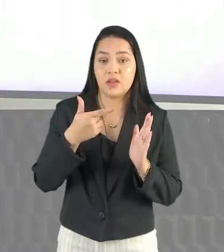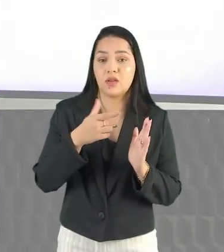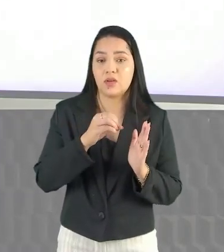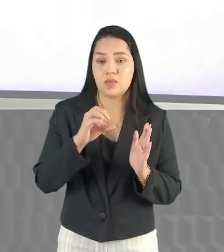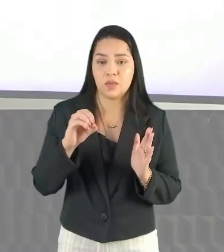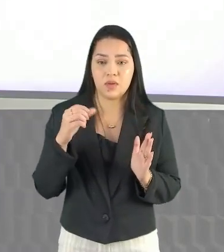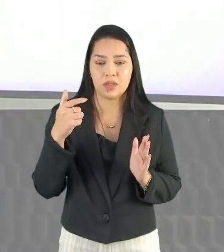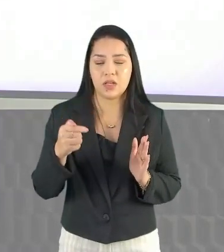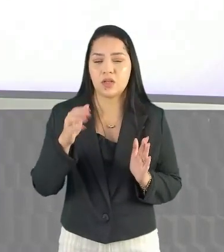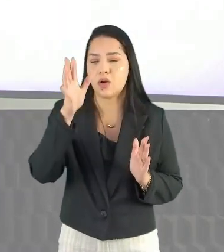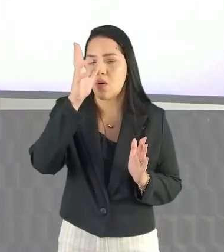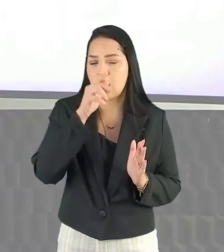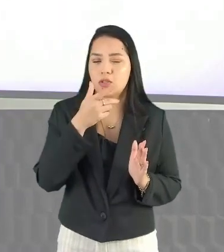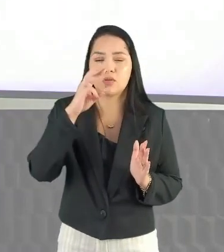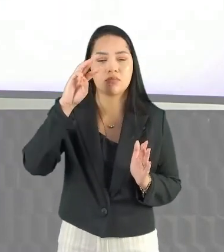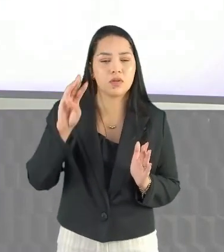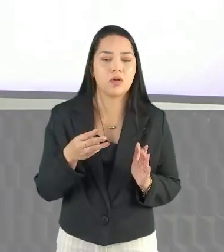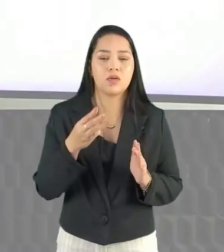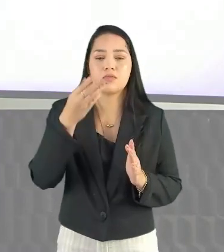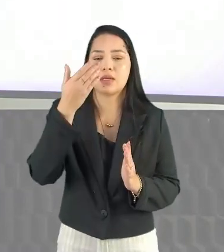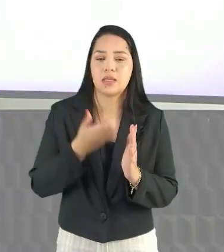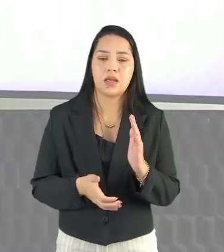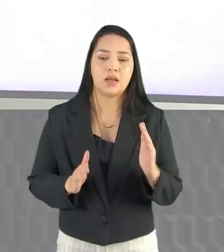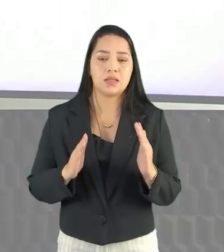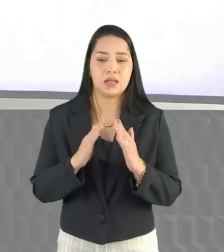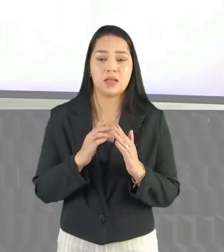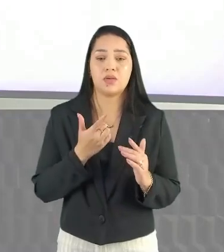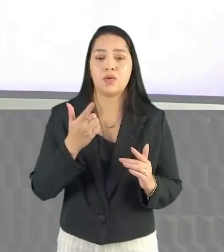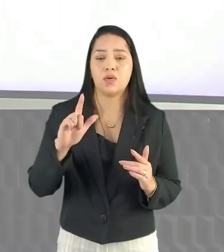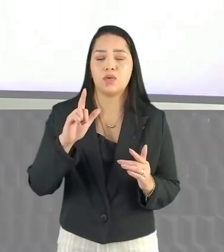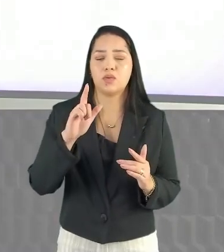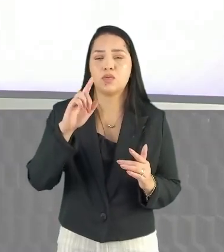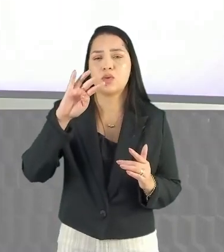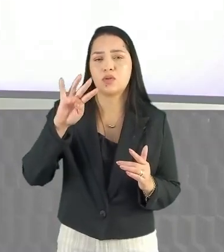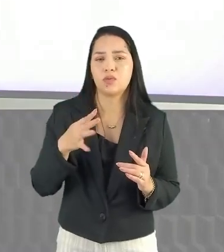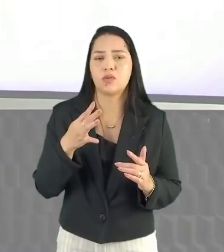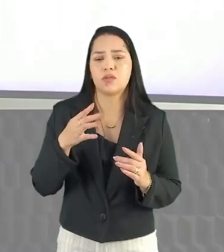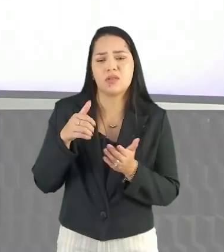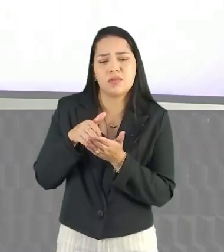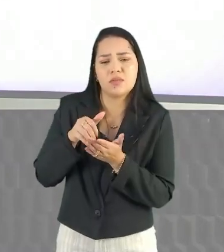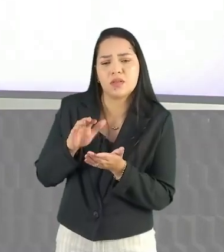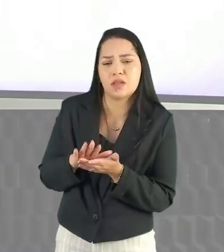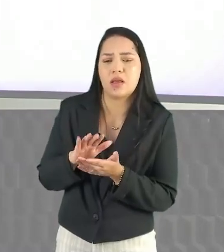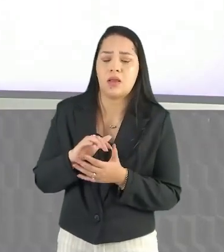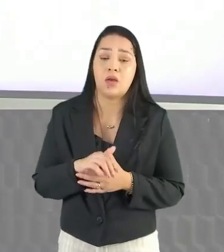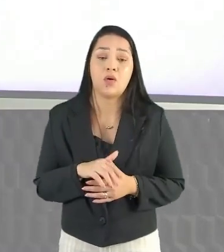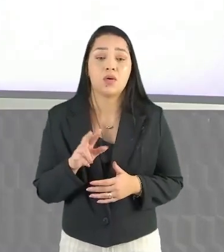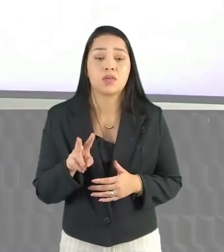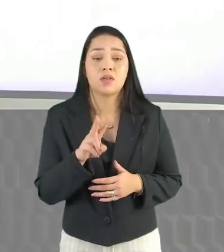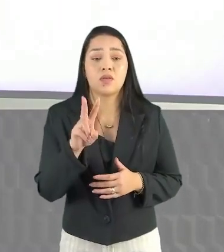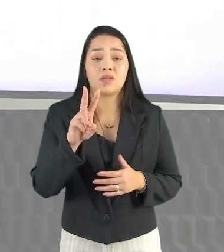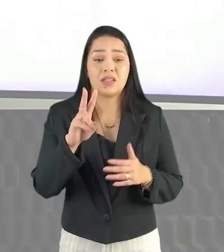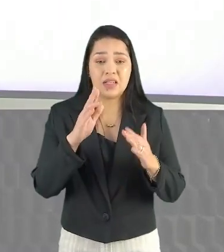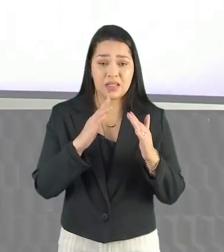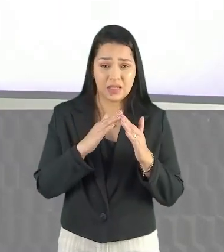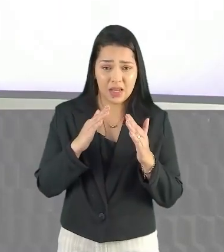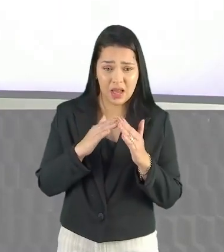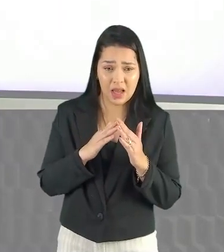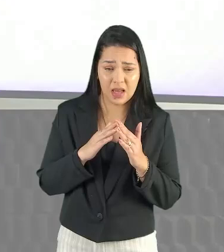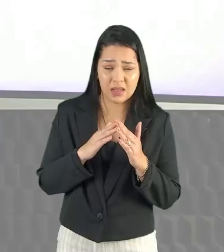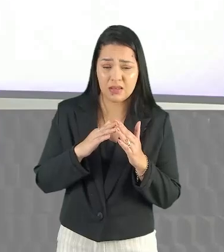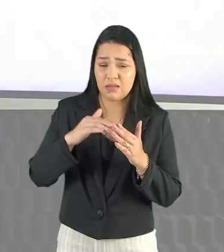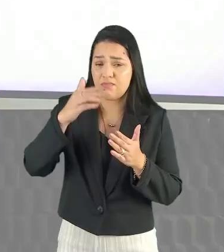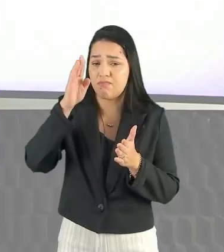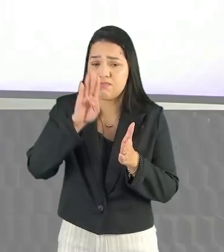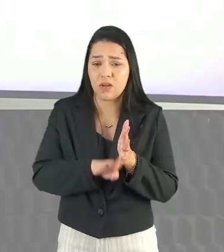2 milhões de pessoas perderam suas casas e outros 4 milhões corriam risco de ser despejadas. Os valores das casas despencaram